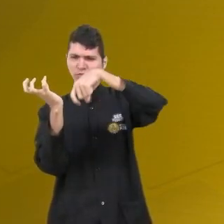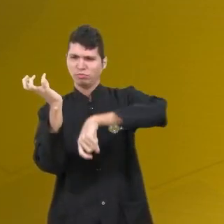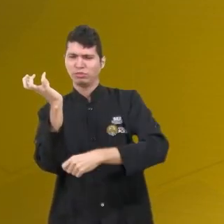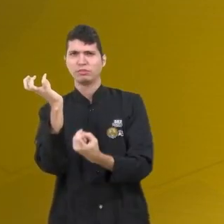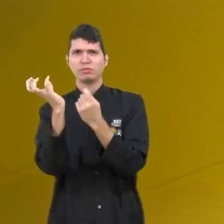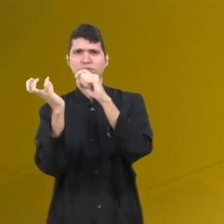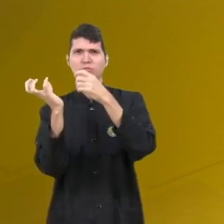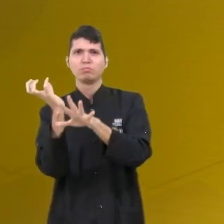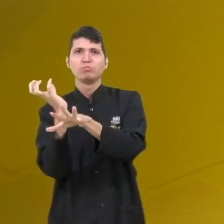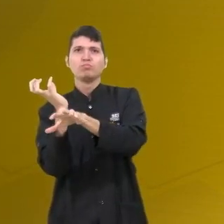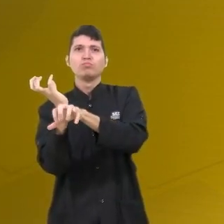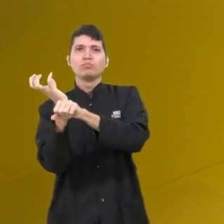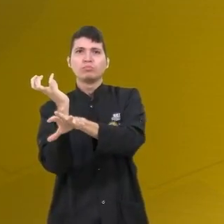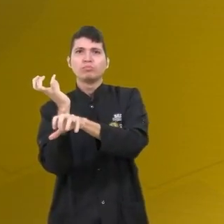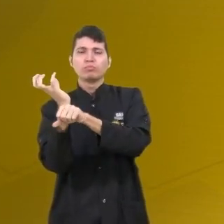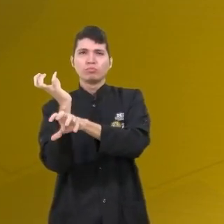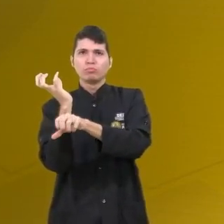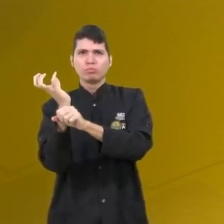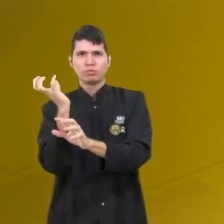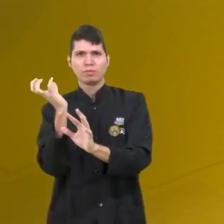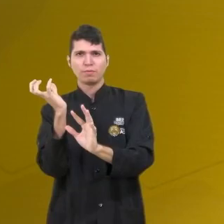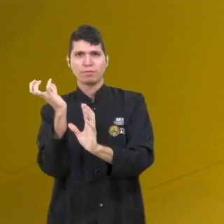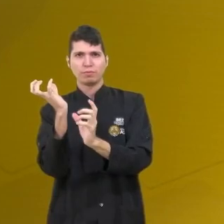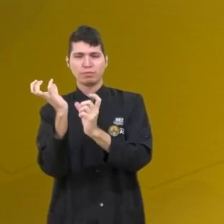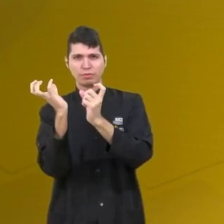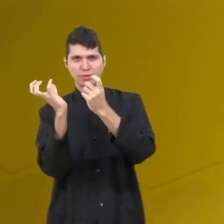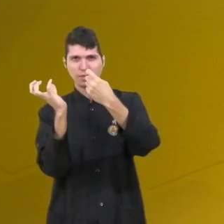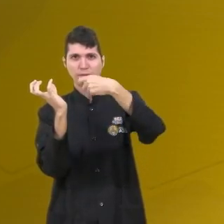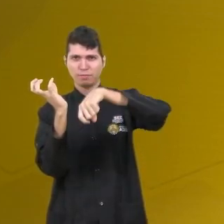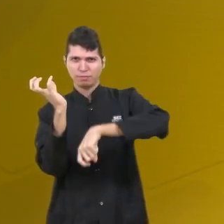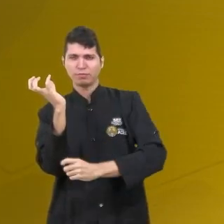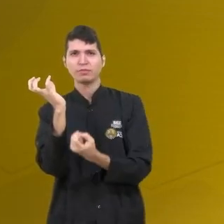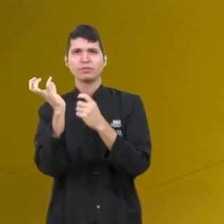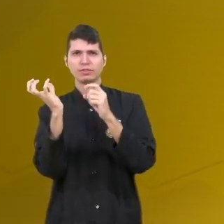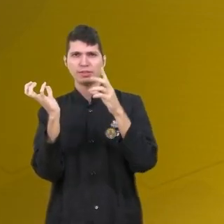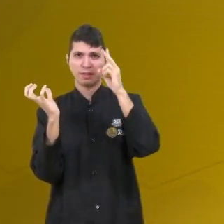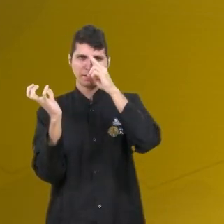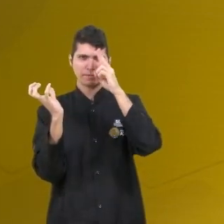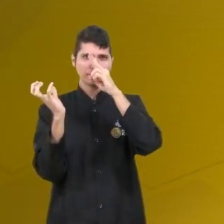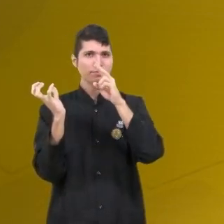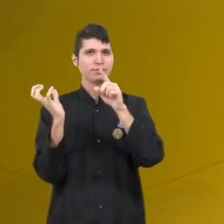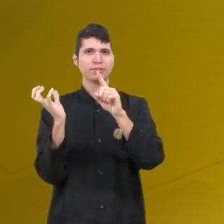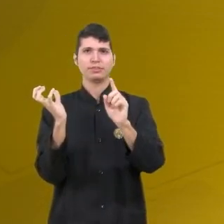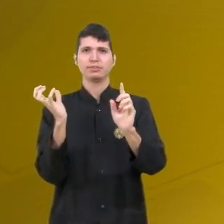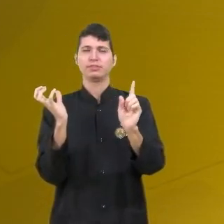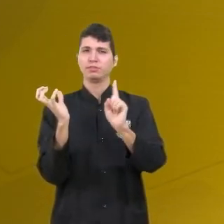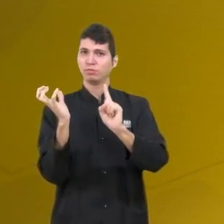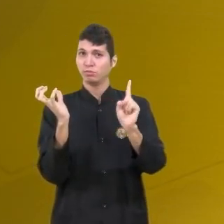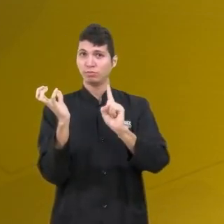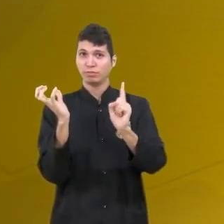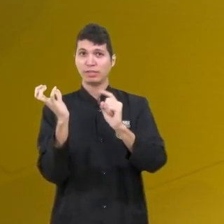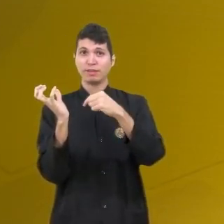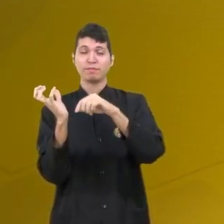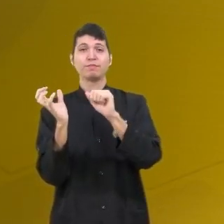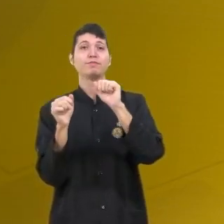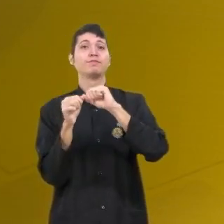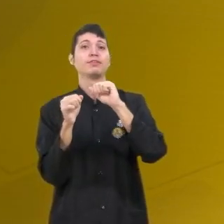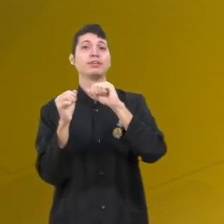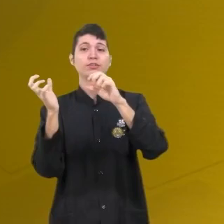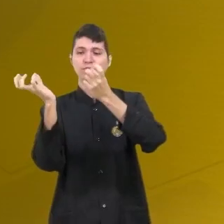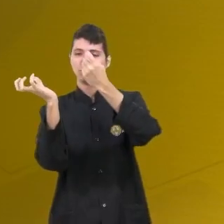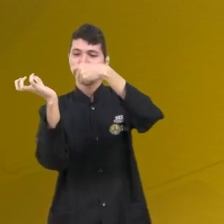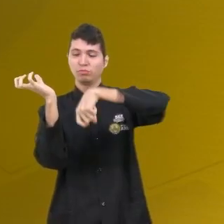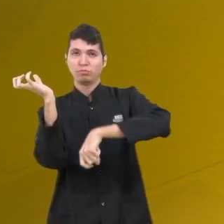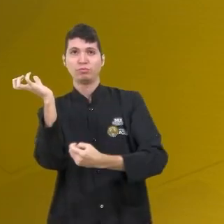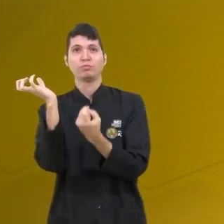nome da respiração delas é fotossíntese. Lembra que alguém já falou disso para vocês? Não. As plantas fazem fotossíntese e